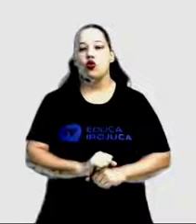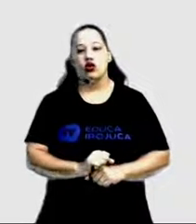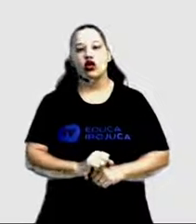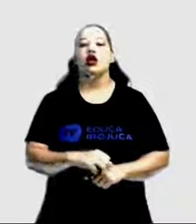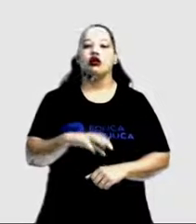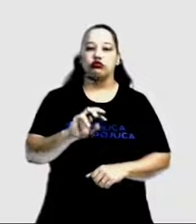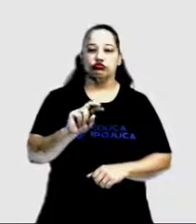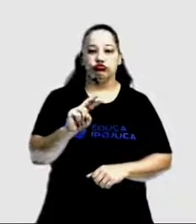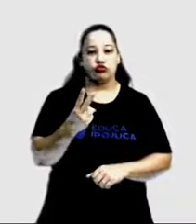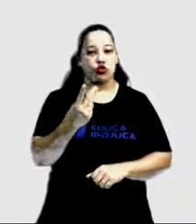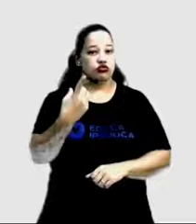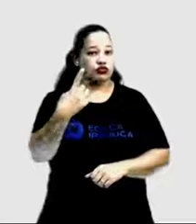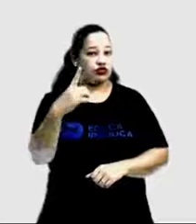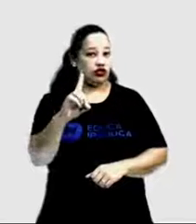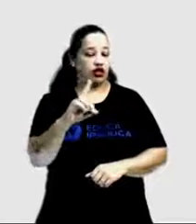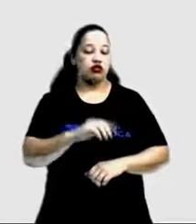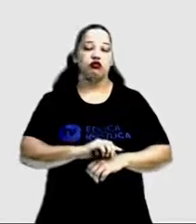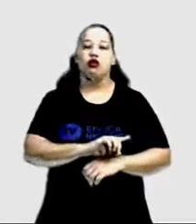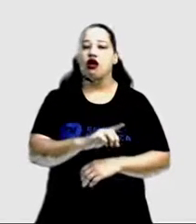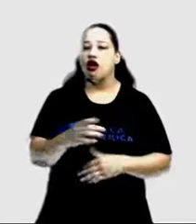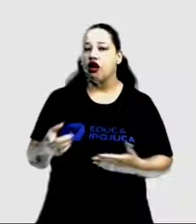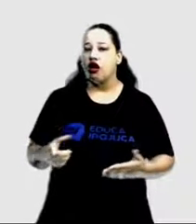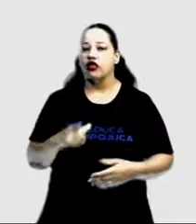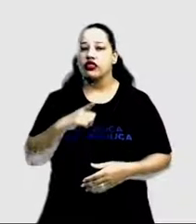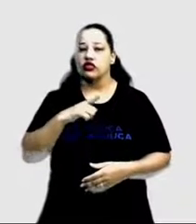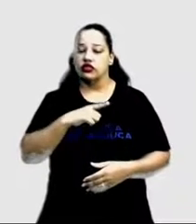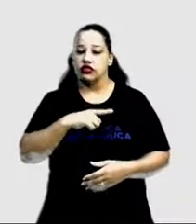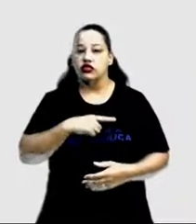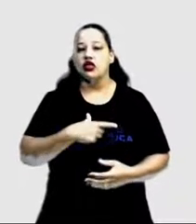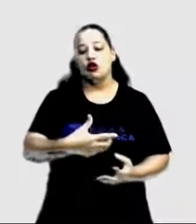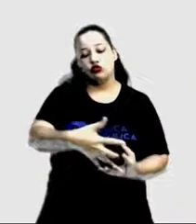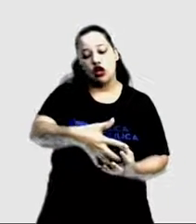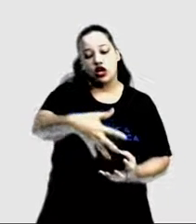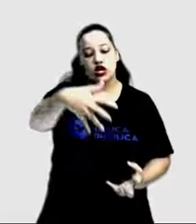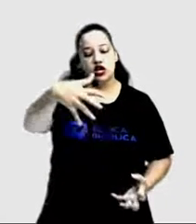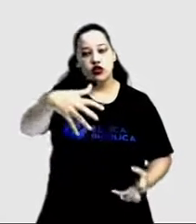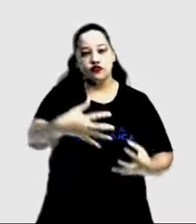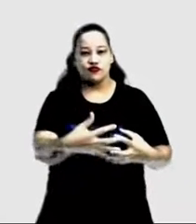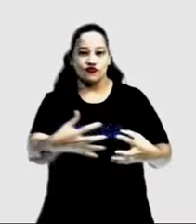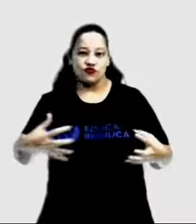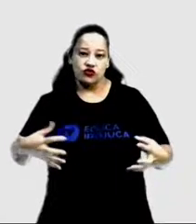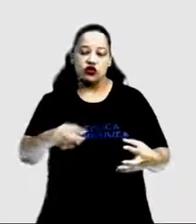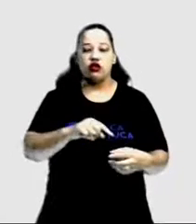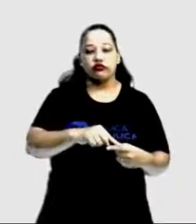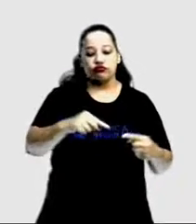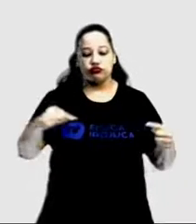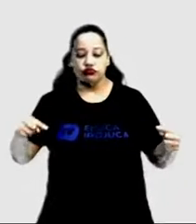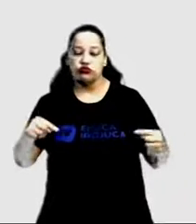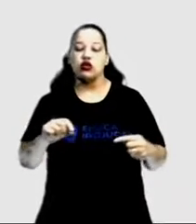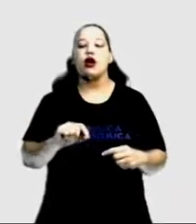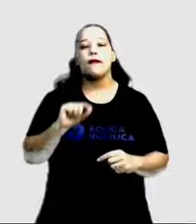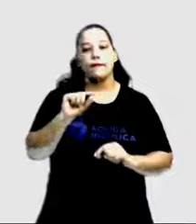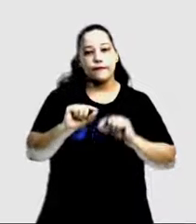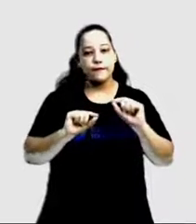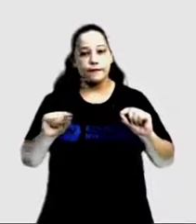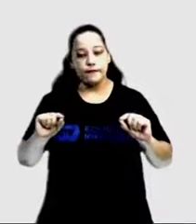bidimensional composta de linhas, formas e pontos.